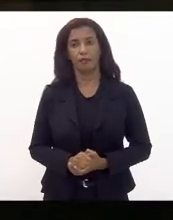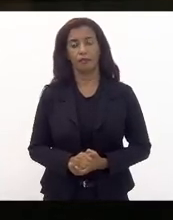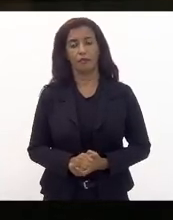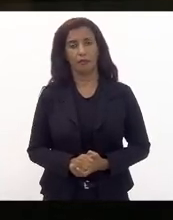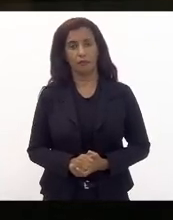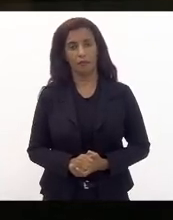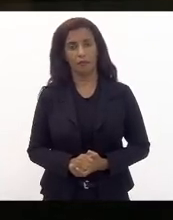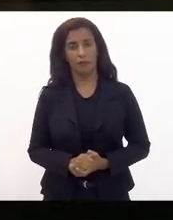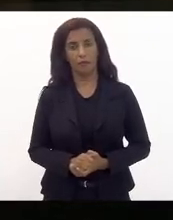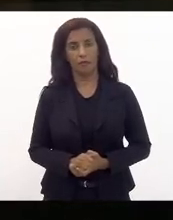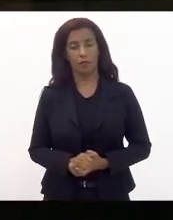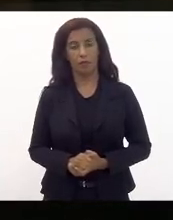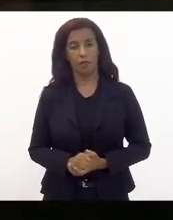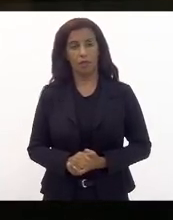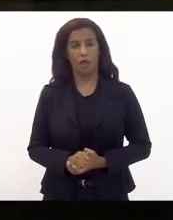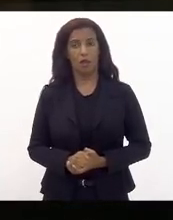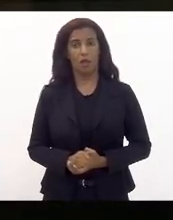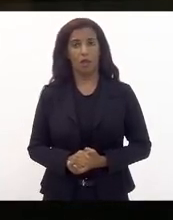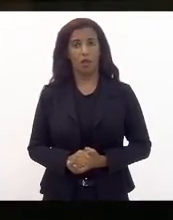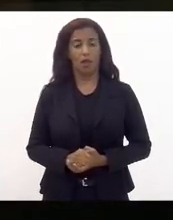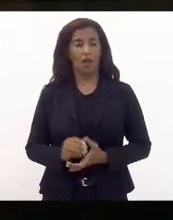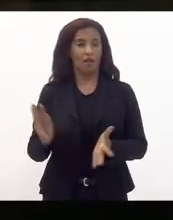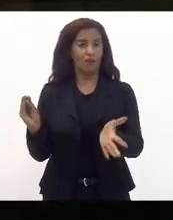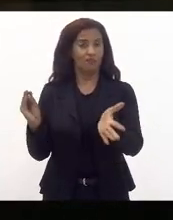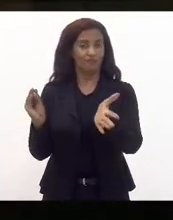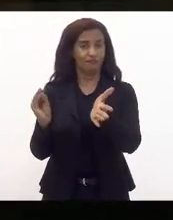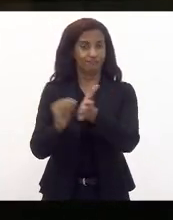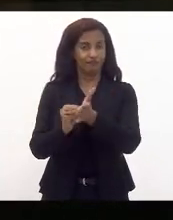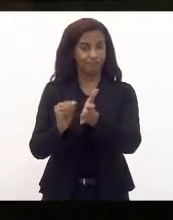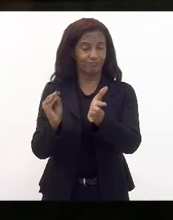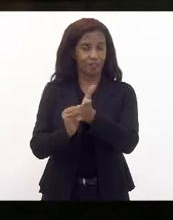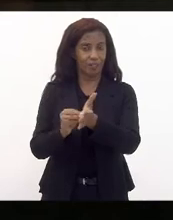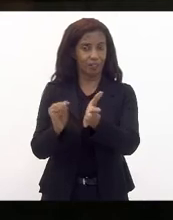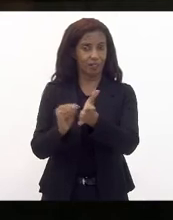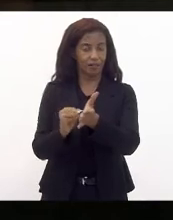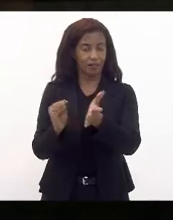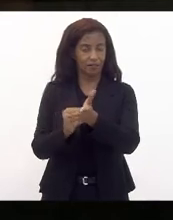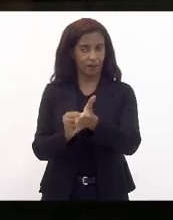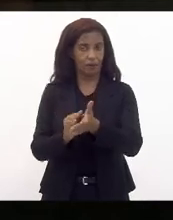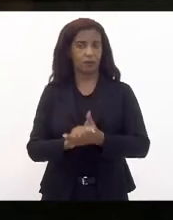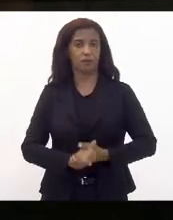a deficiência o a falta é